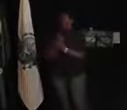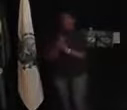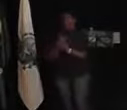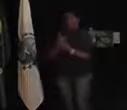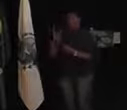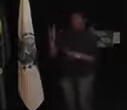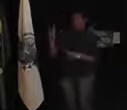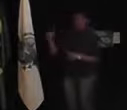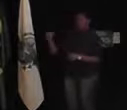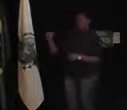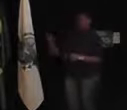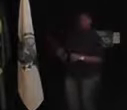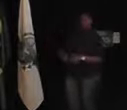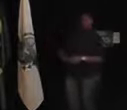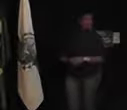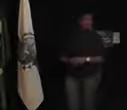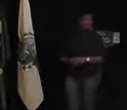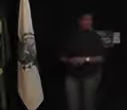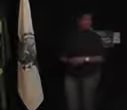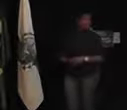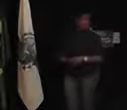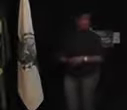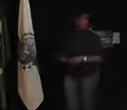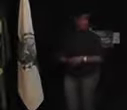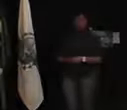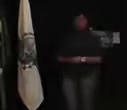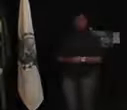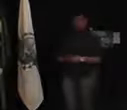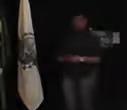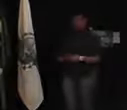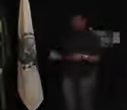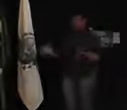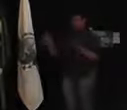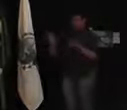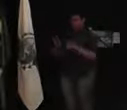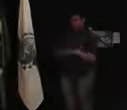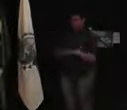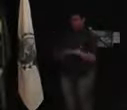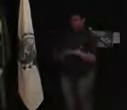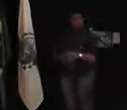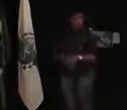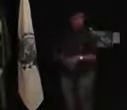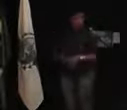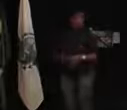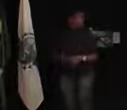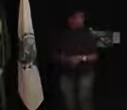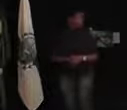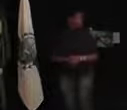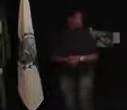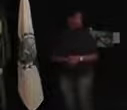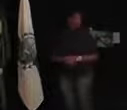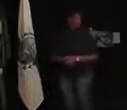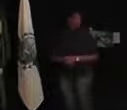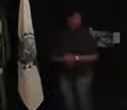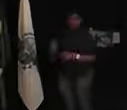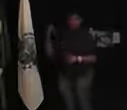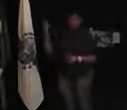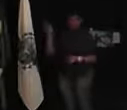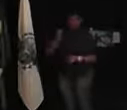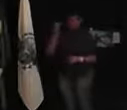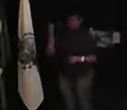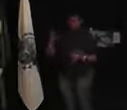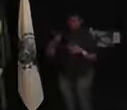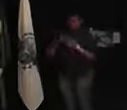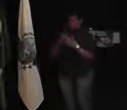TDA, né? E para terminar, gente, olha, vários fatores, várias condições na escola,